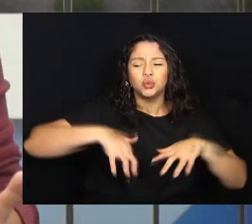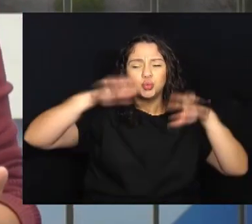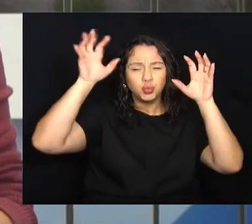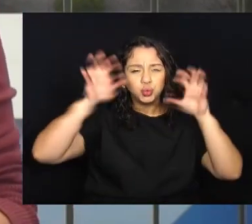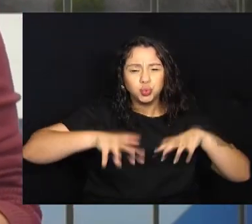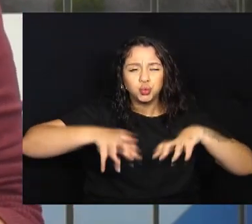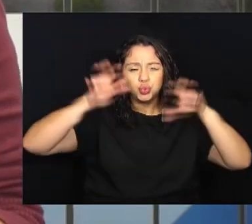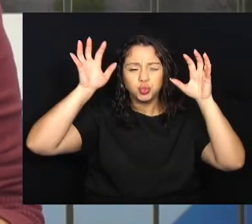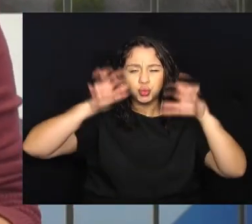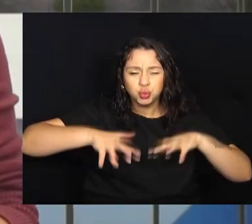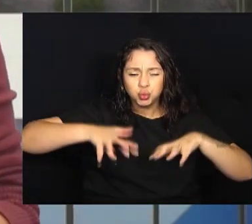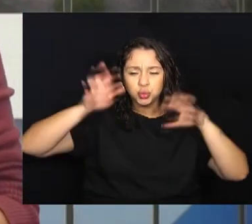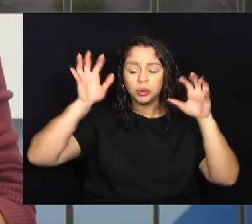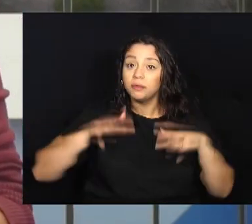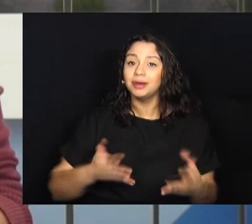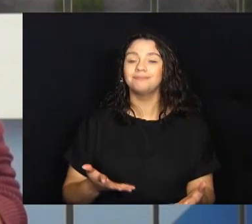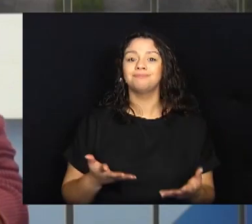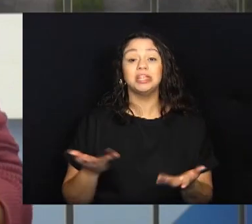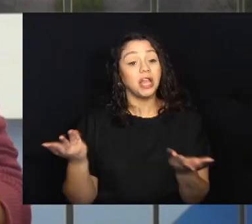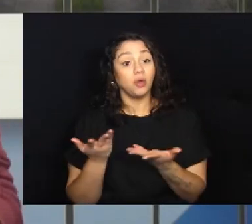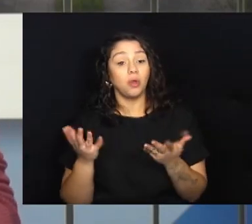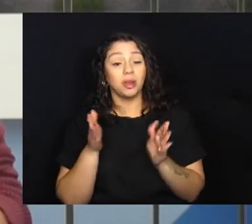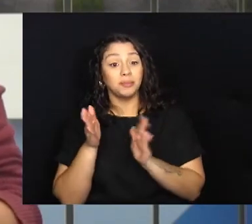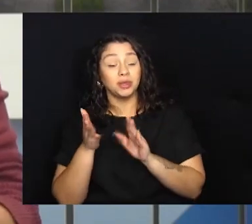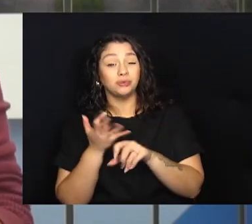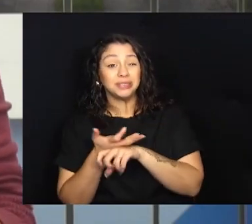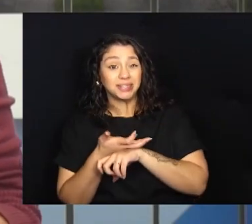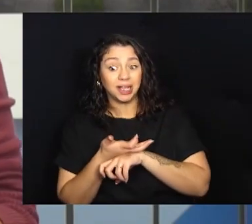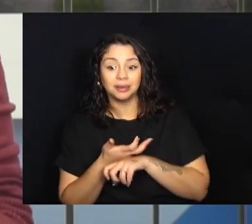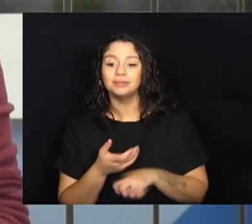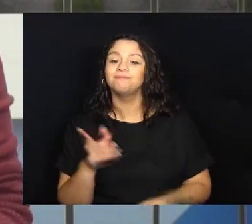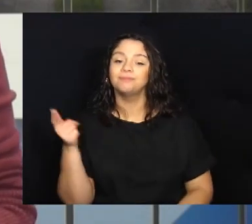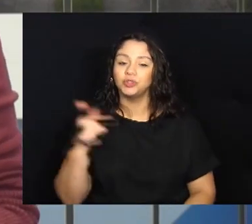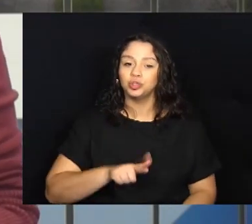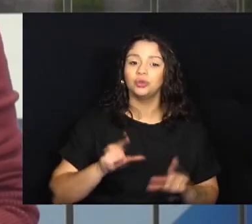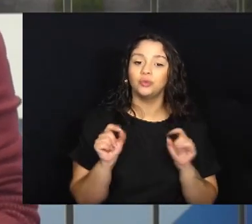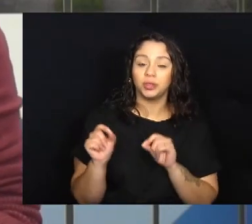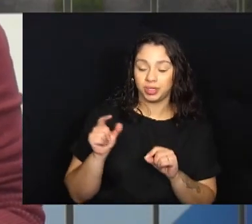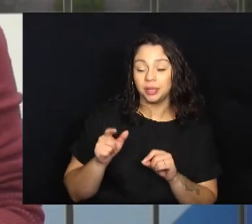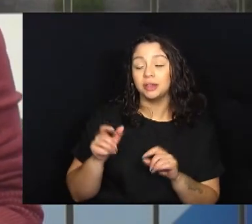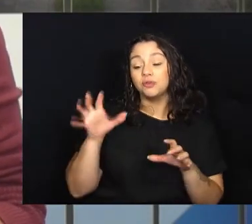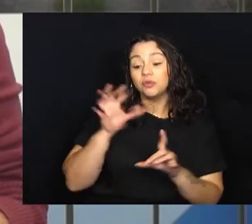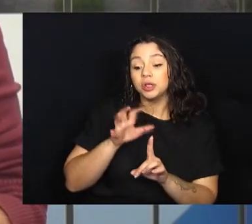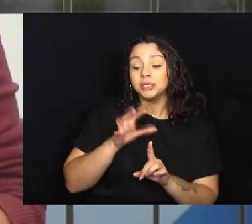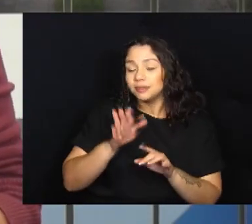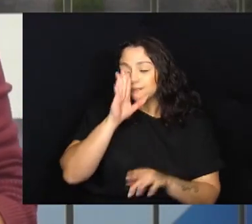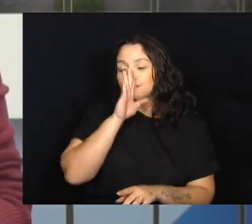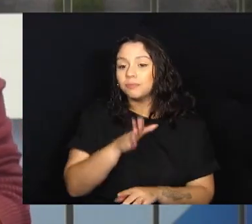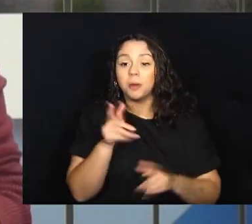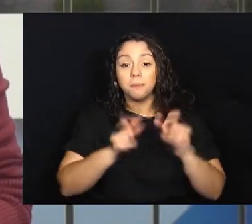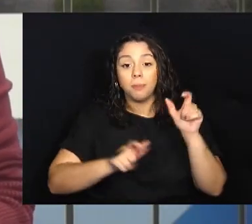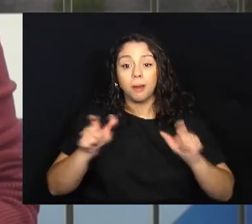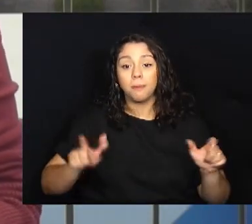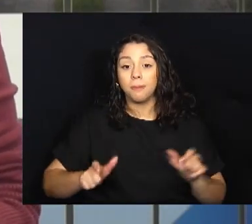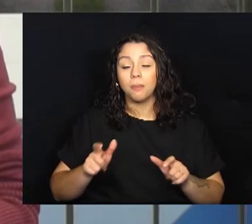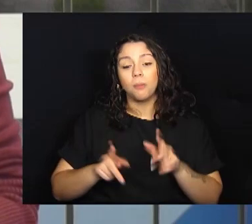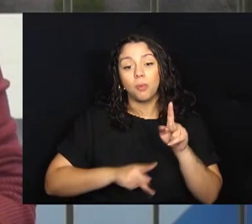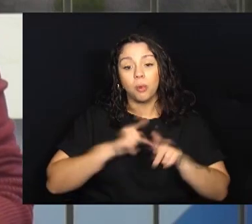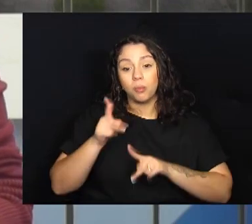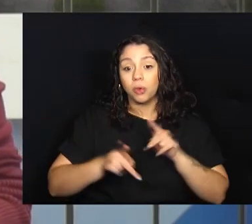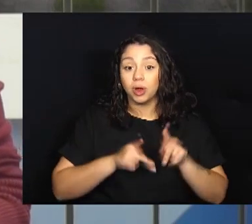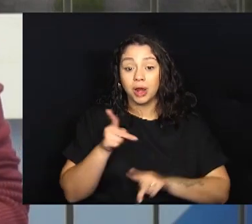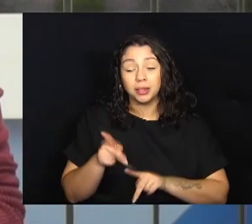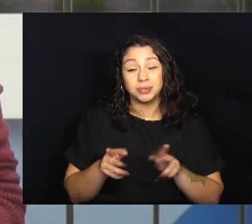impacto disso sobre a cidade, sobre a população e novamente, sobre os mais pobres. Né? Quer dizer, quando a gente tem chuvas